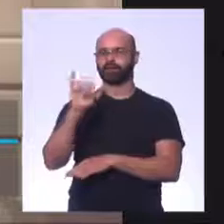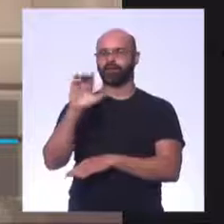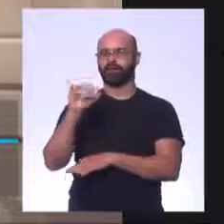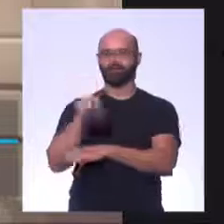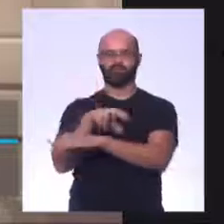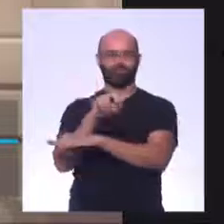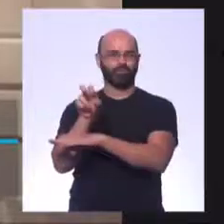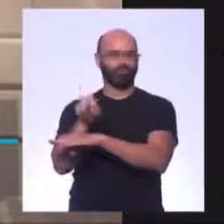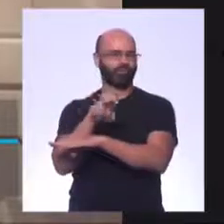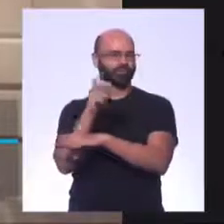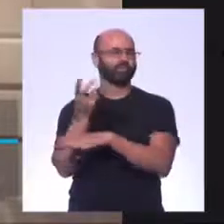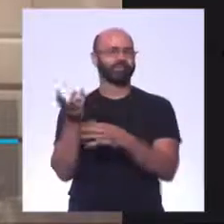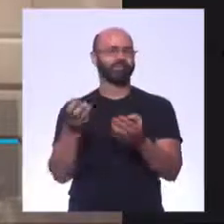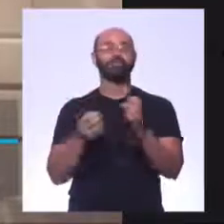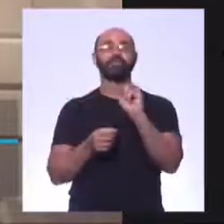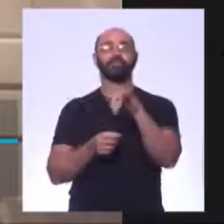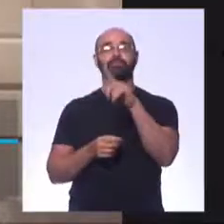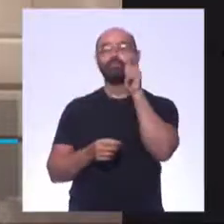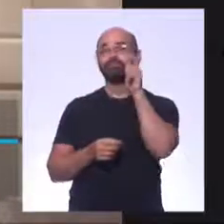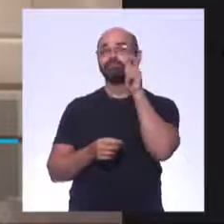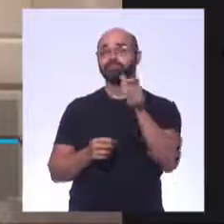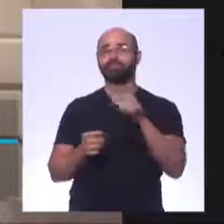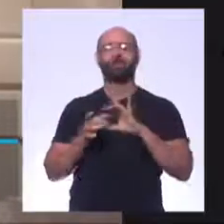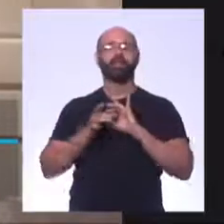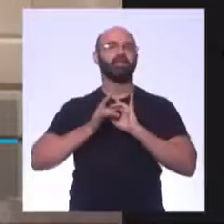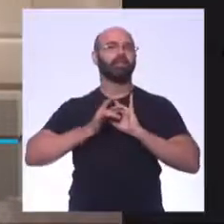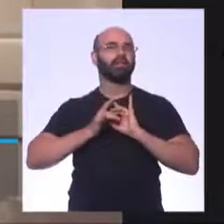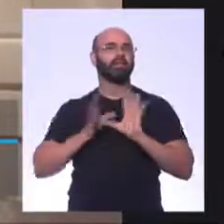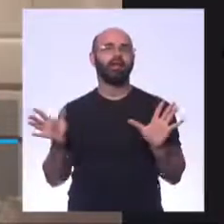deixe de acessar o nosso site, que é